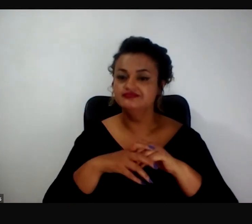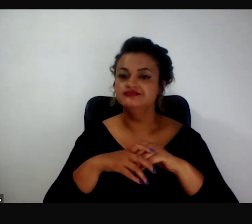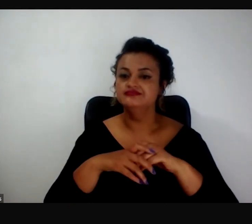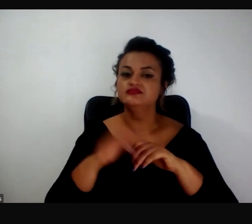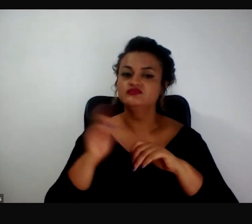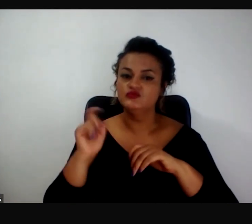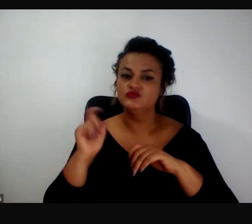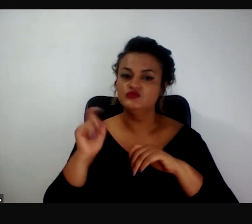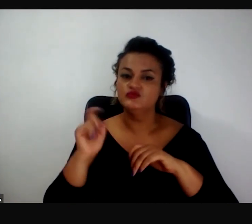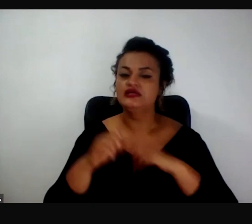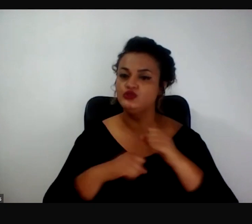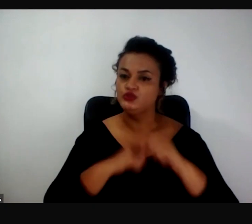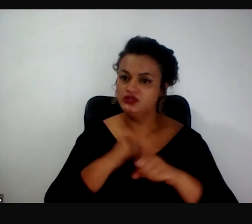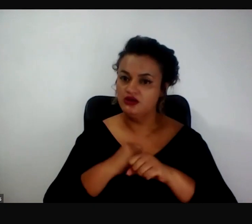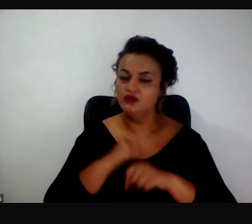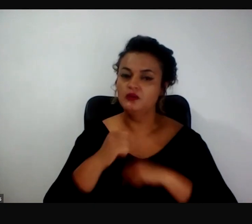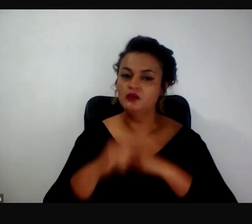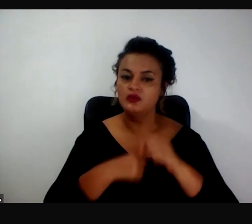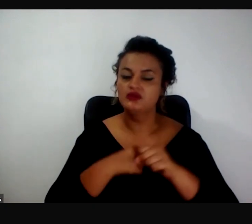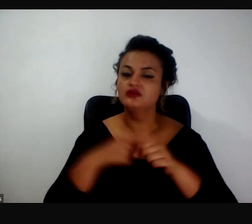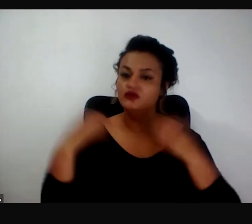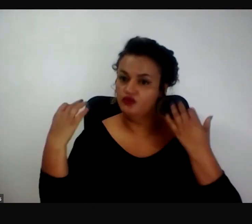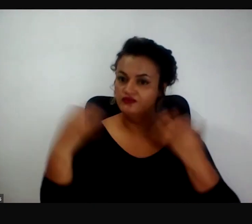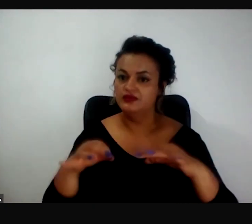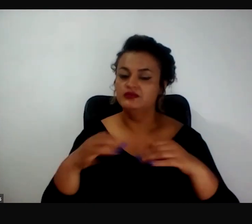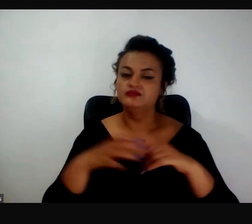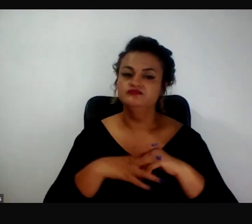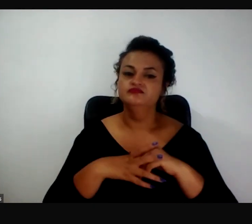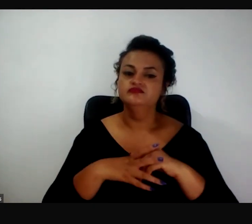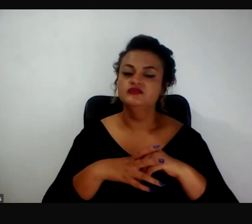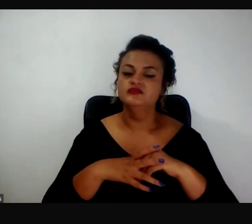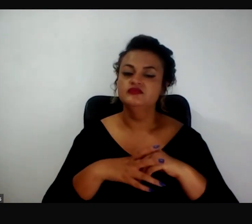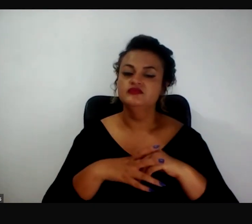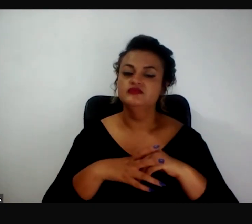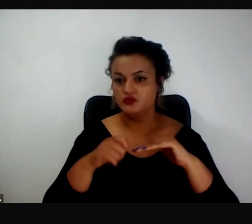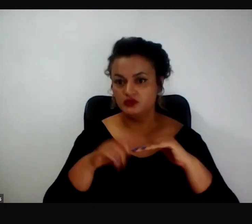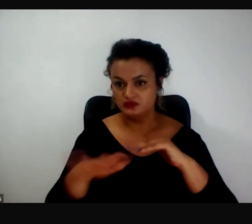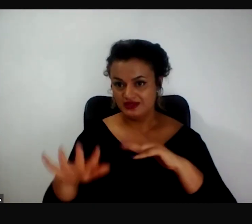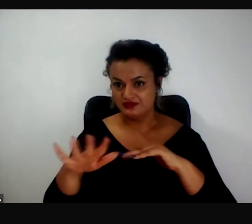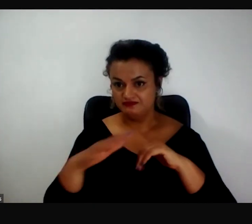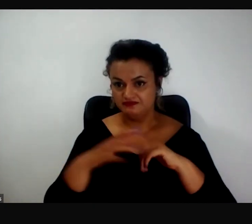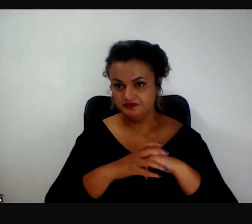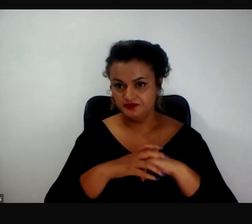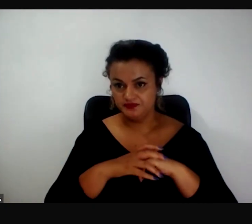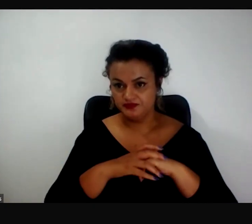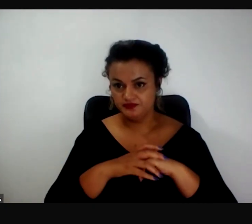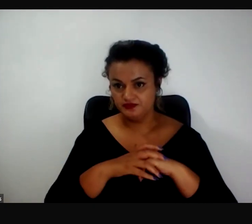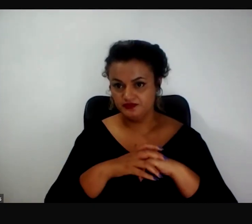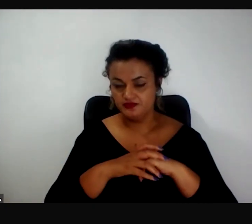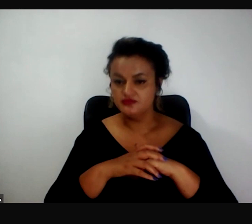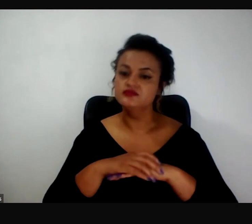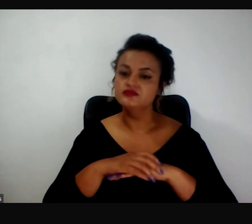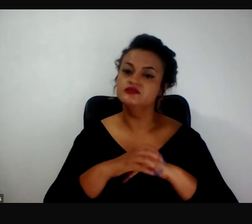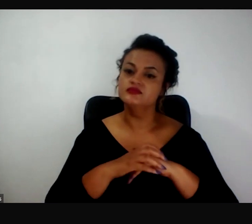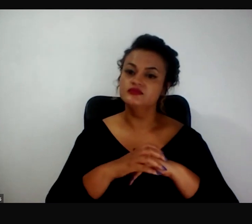direta daquele que for declarado jurisprudência ou doutrina jurisprudencial aplicável. E também